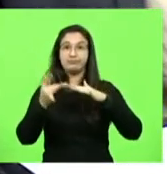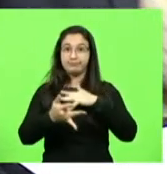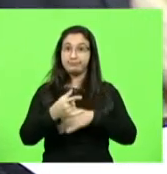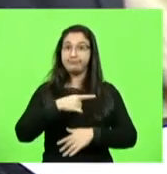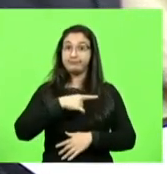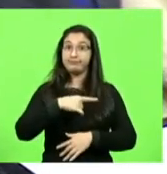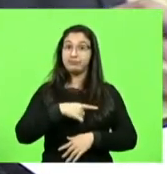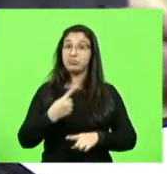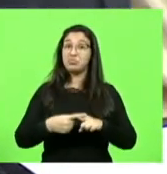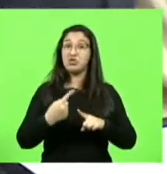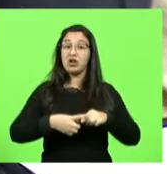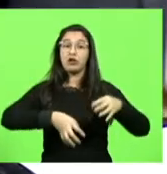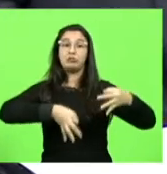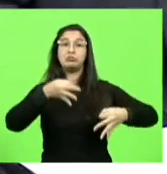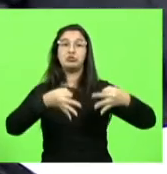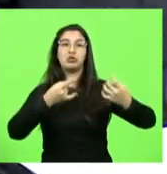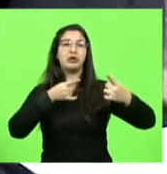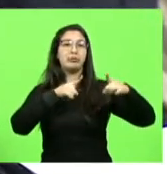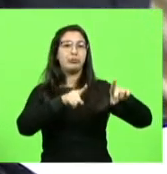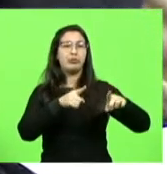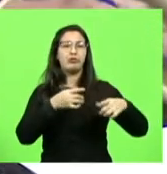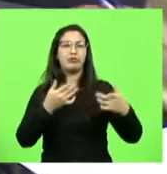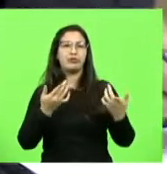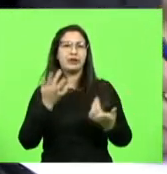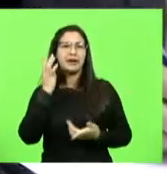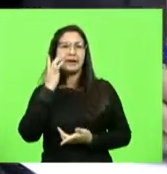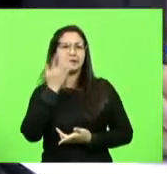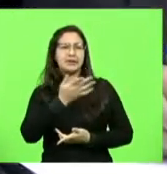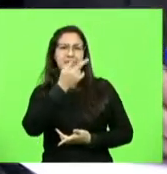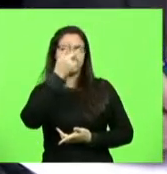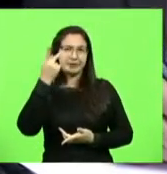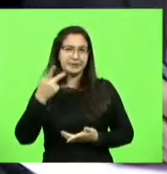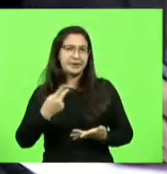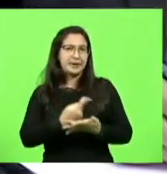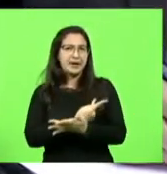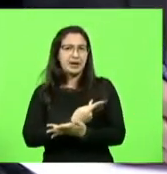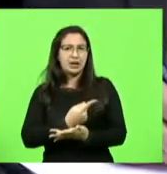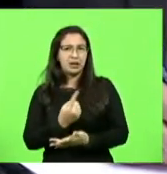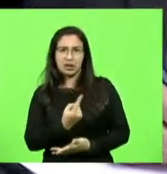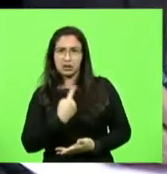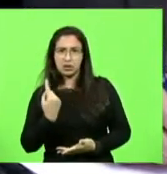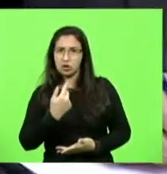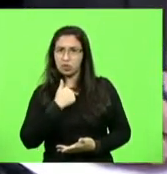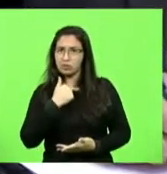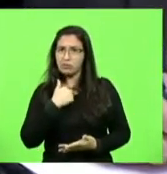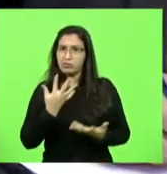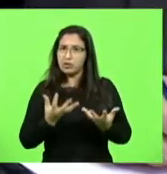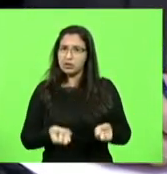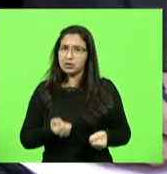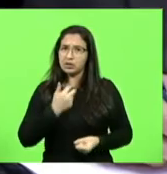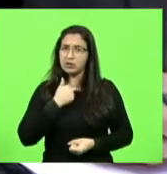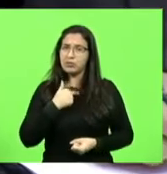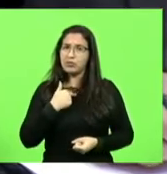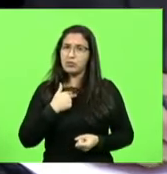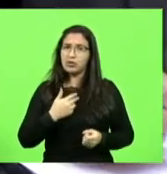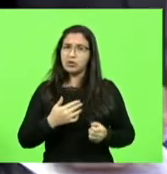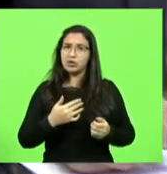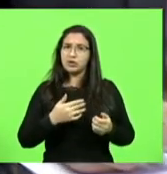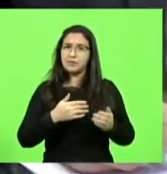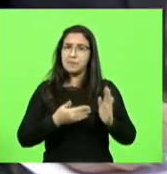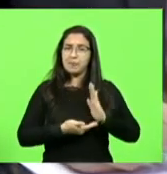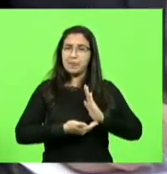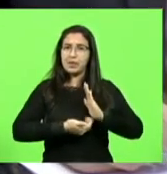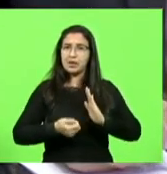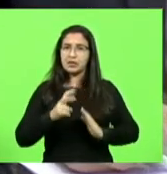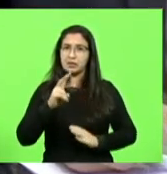Porque julgou alguém, porque achou que essa pessoa está errada. Gente, nós não podemos aceitar um corte em Santa Catarina de